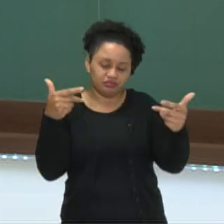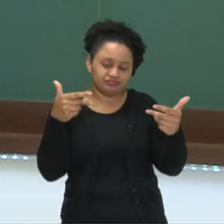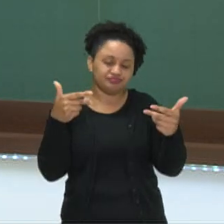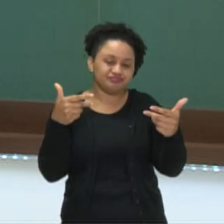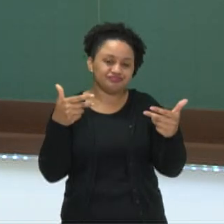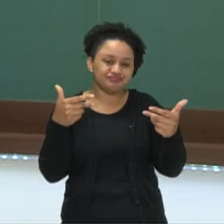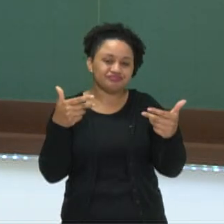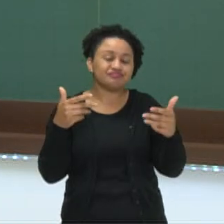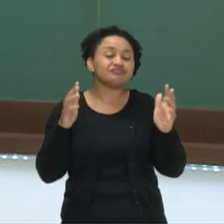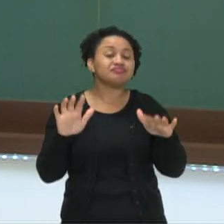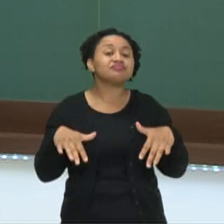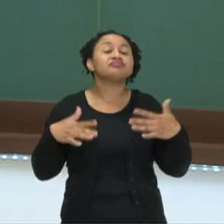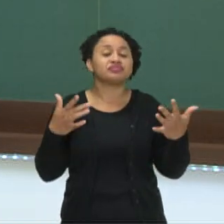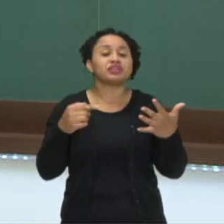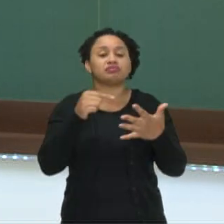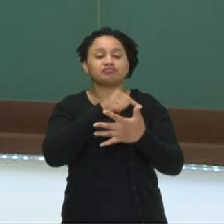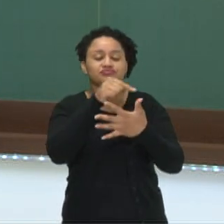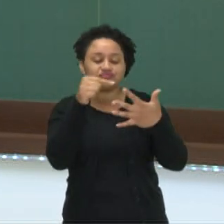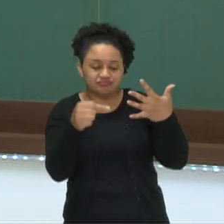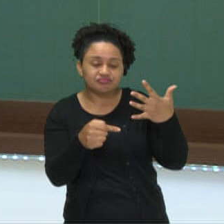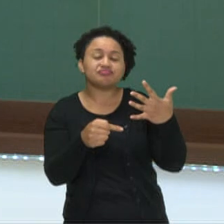Então, esses foram